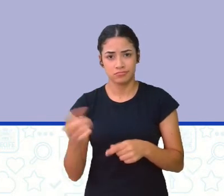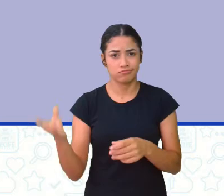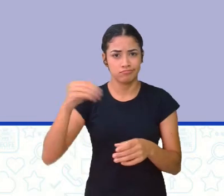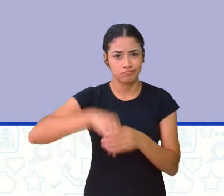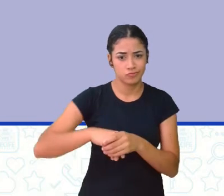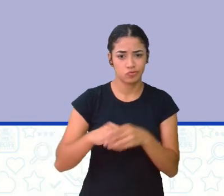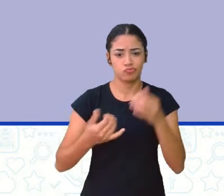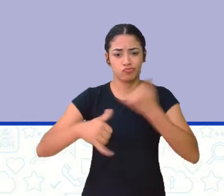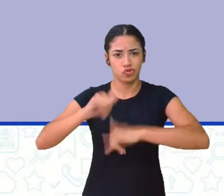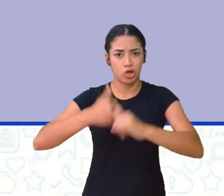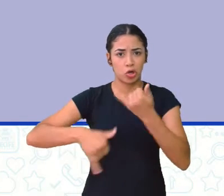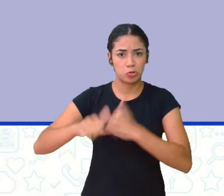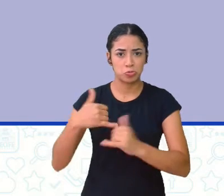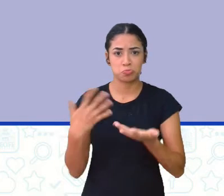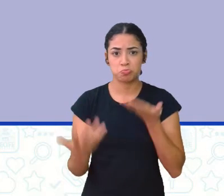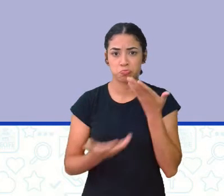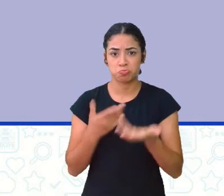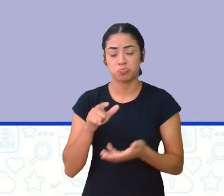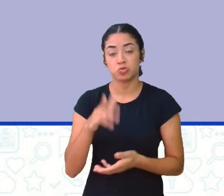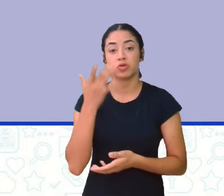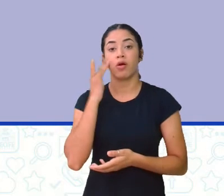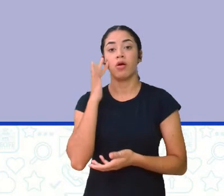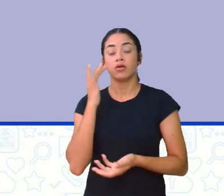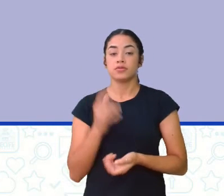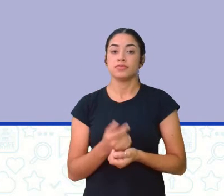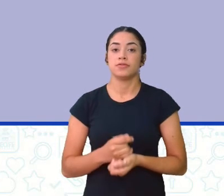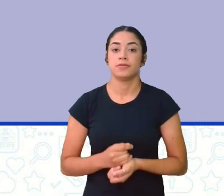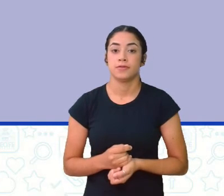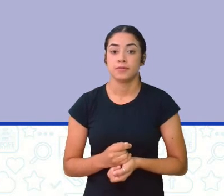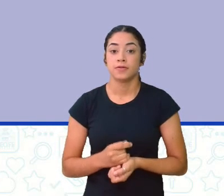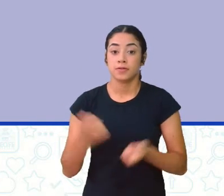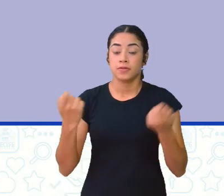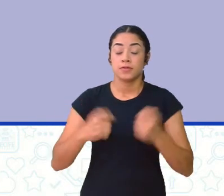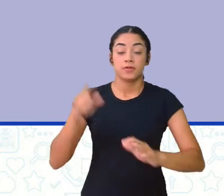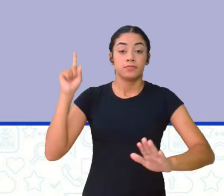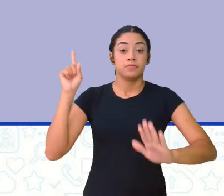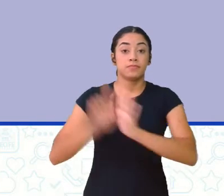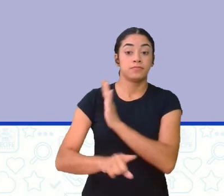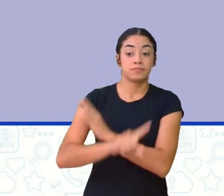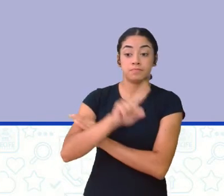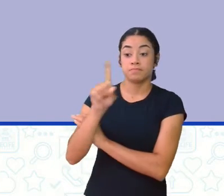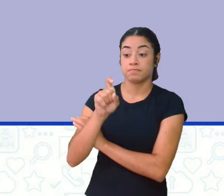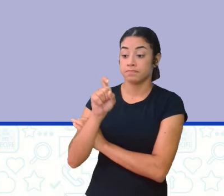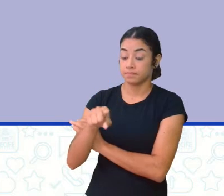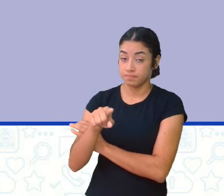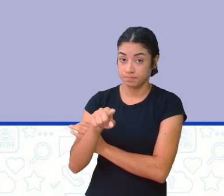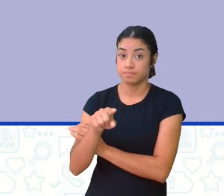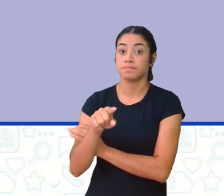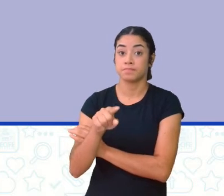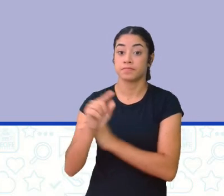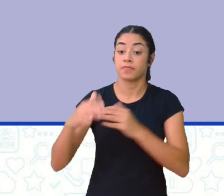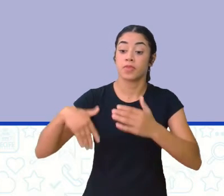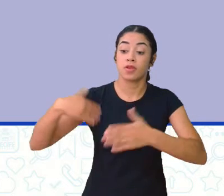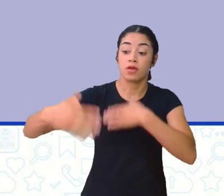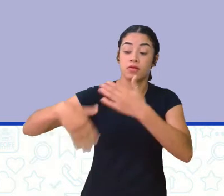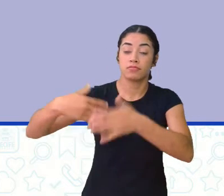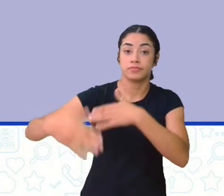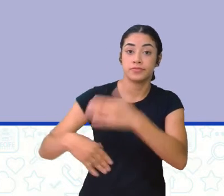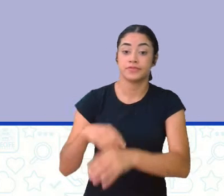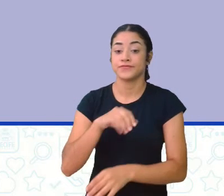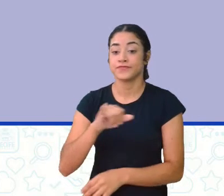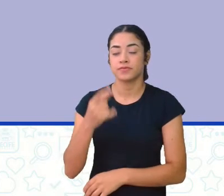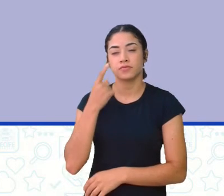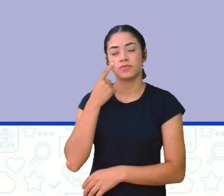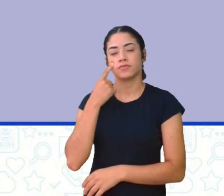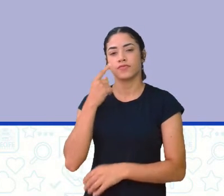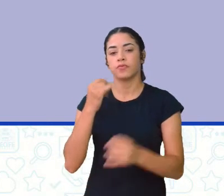Então, o que é que vocês me dizem a respeito? É hora de levantar as hipóteses e no decorrer da aula vocês vão ouvir informações para responder